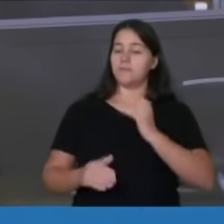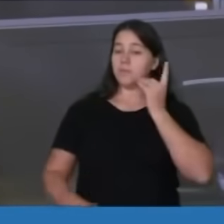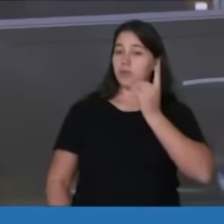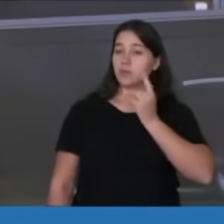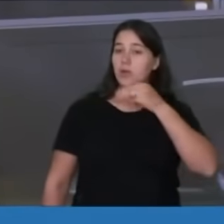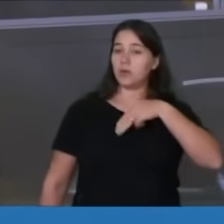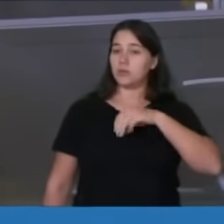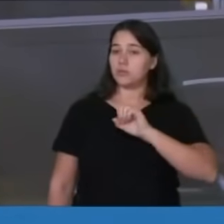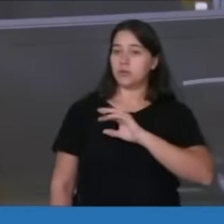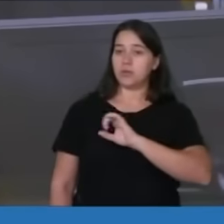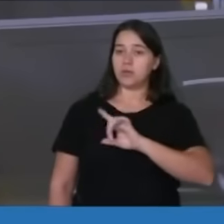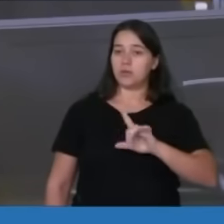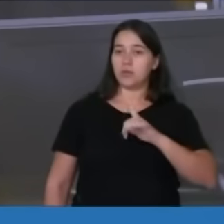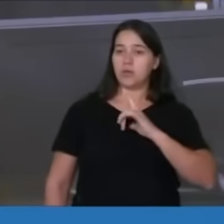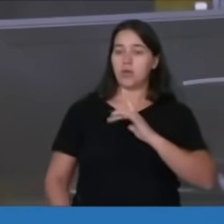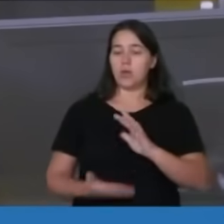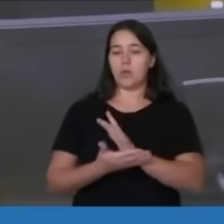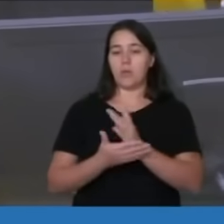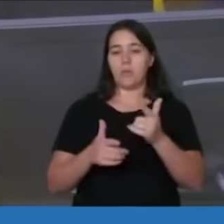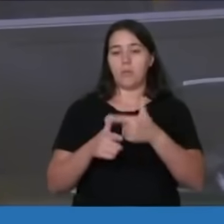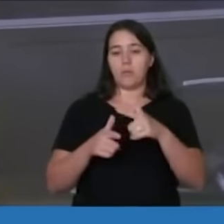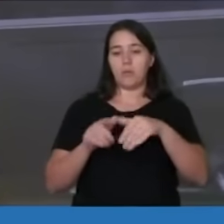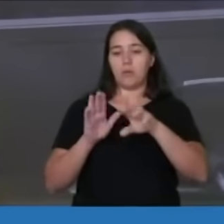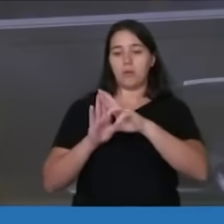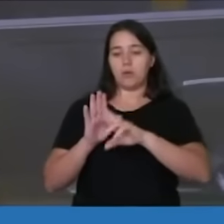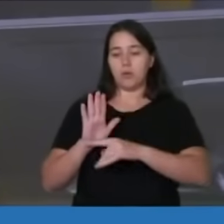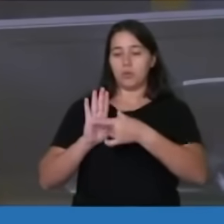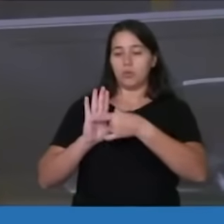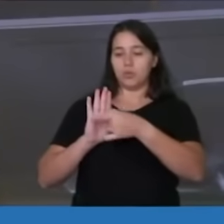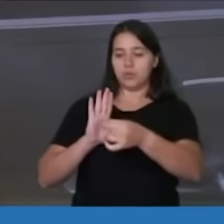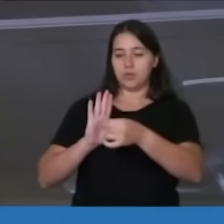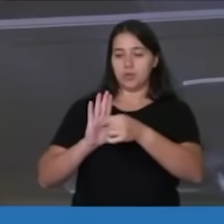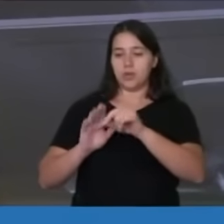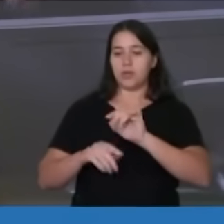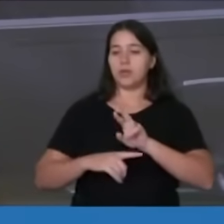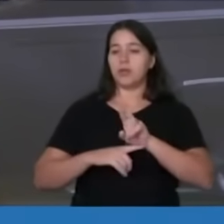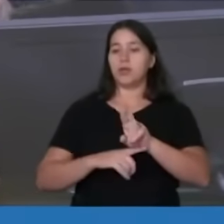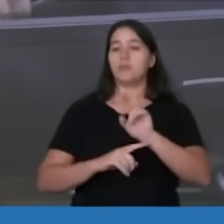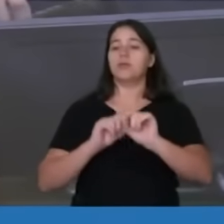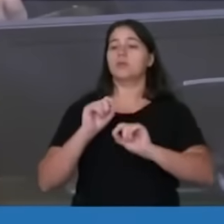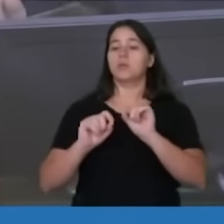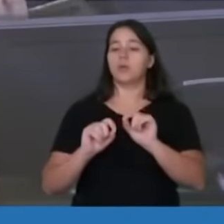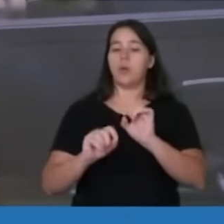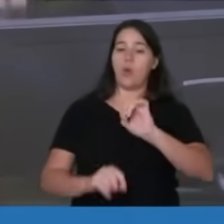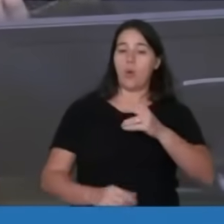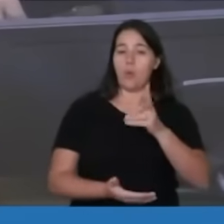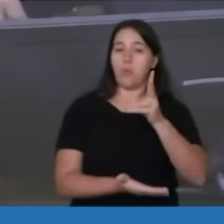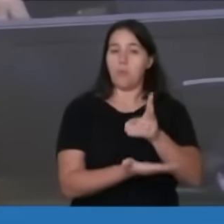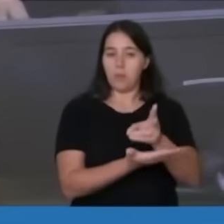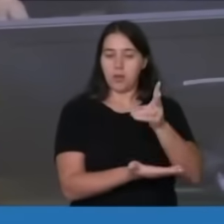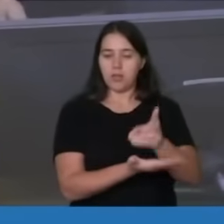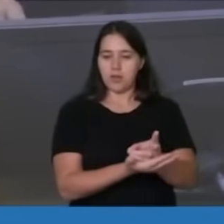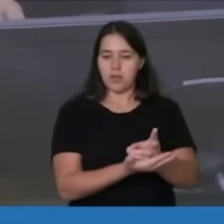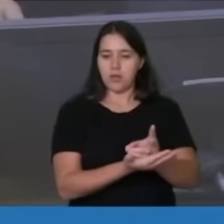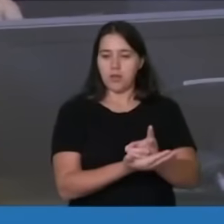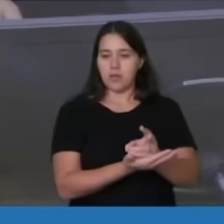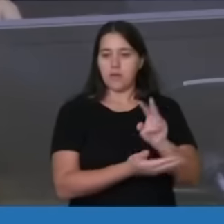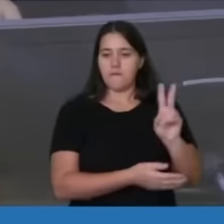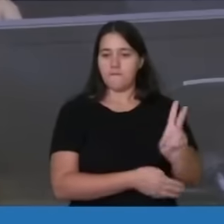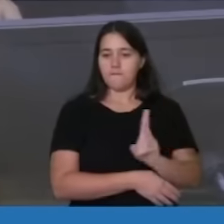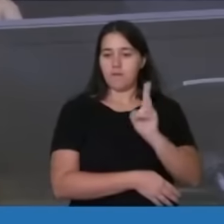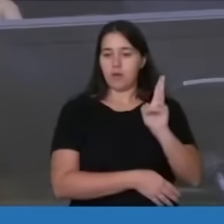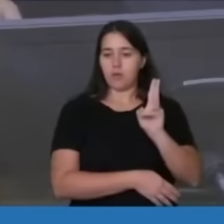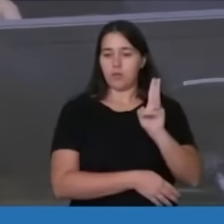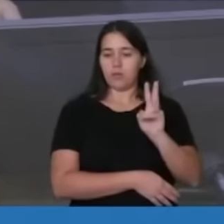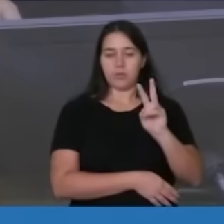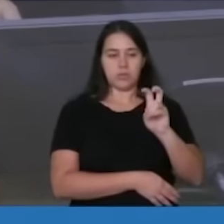uma amarra regimental. Os destaques representam o que, em suma? Ou a prevalência do valor de 5 bi, ou a